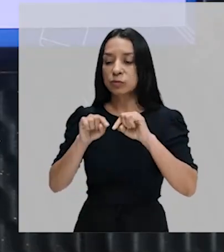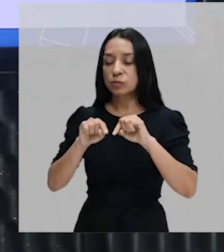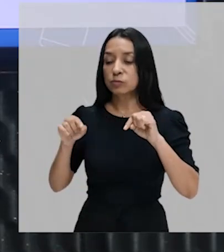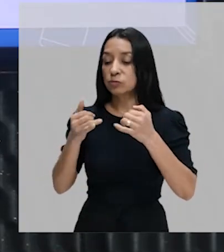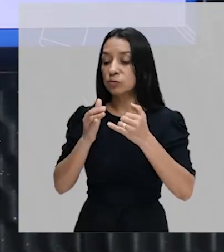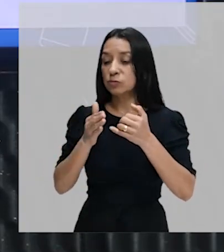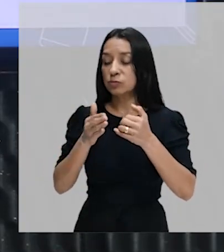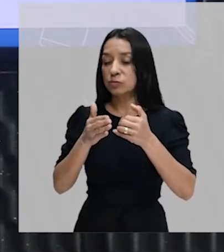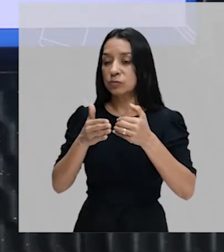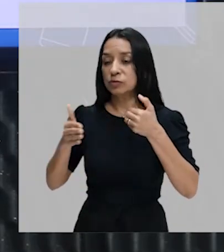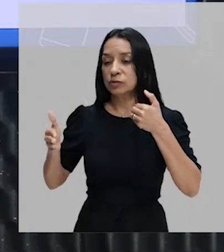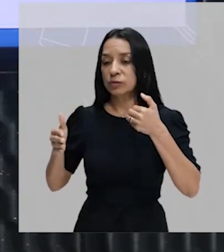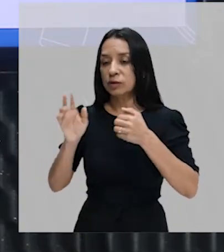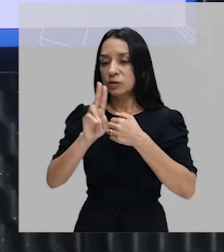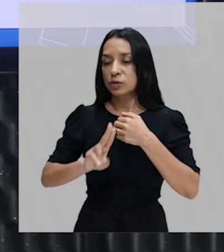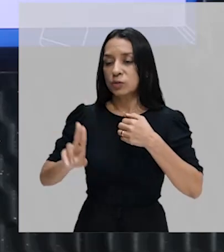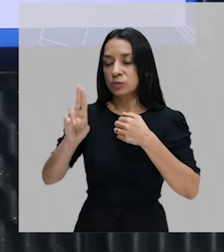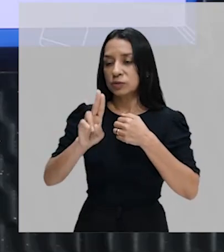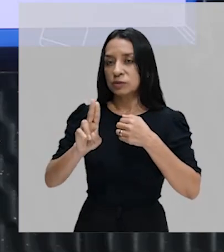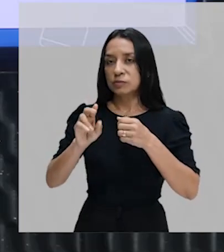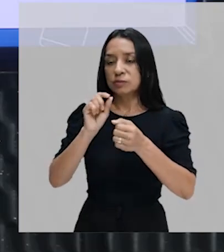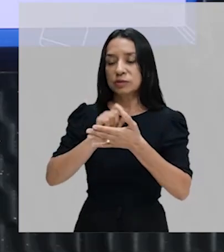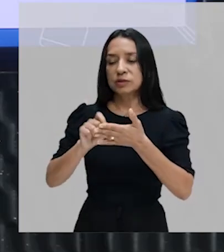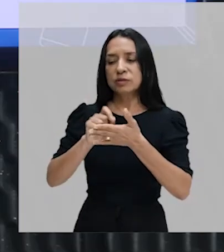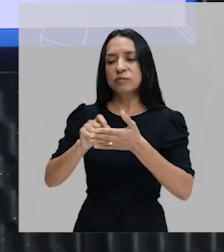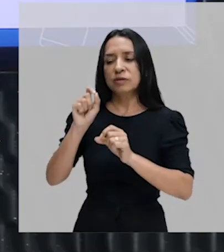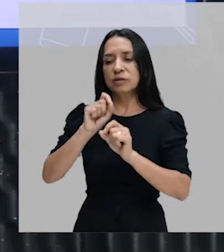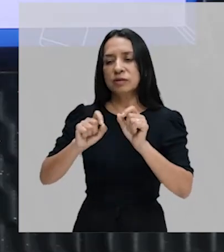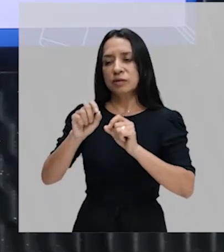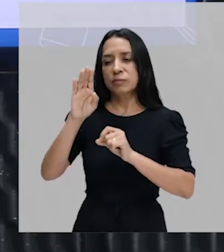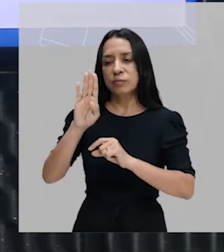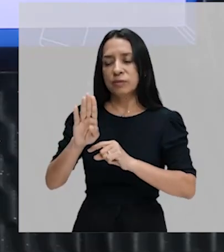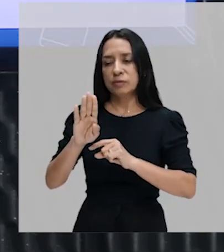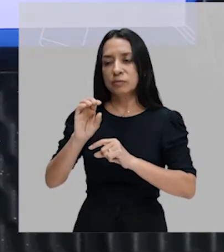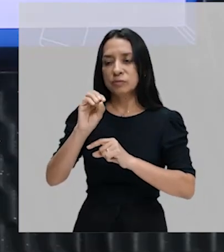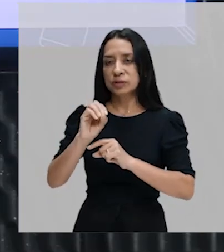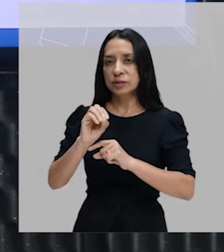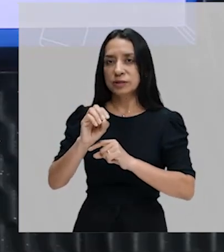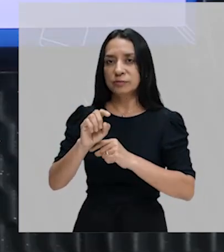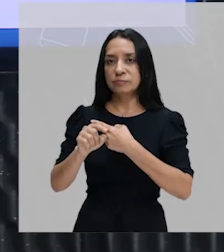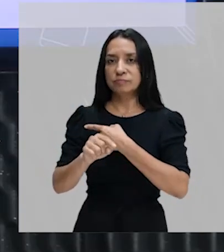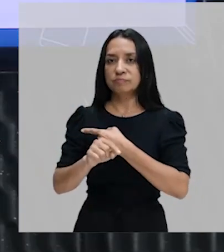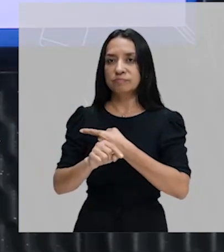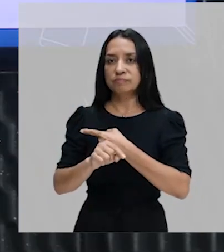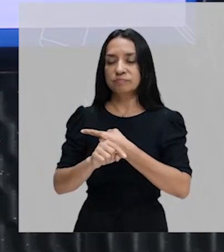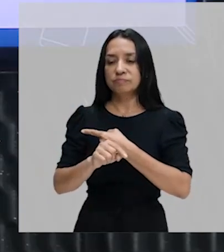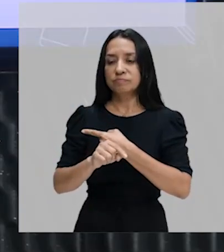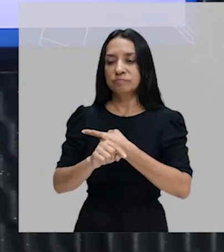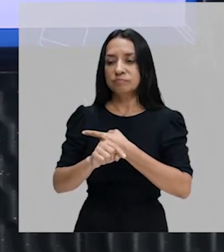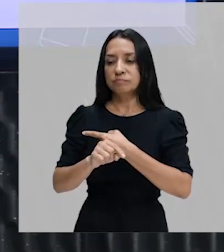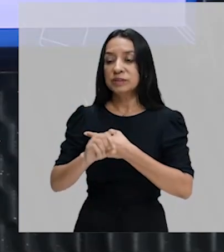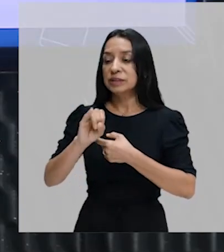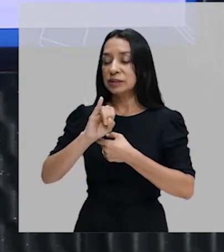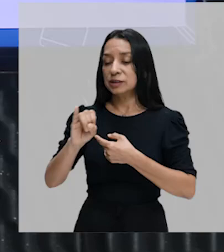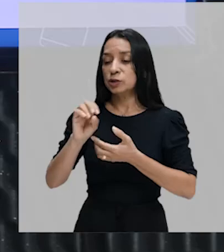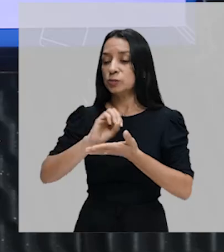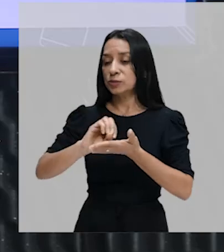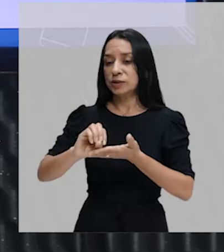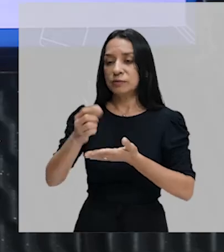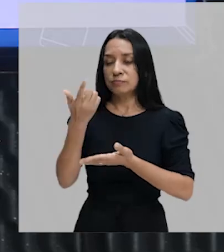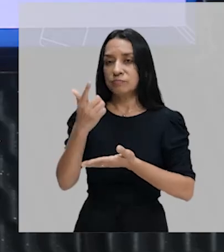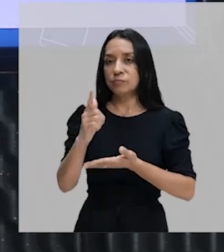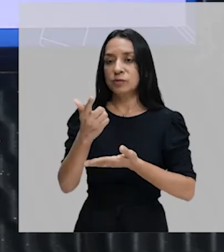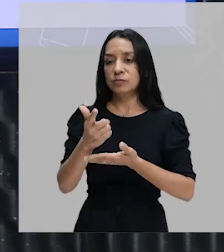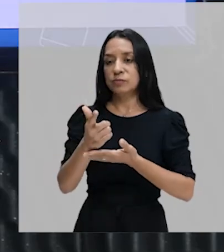como informação para escrever quem é esse B. O zero está nele? Não está. Então, se o zero não está nele, eu não